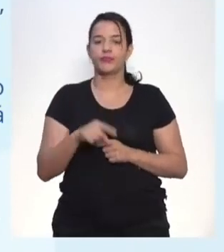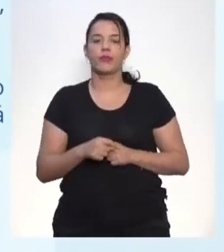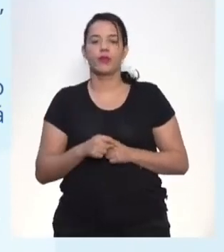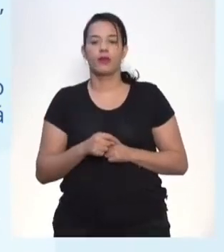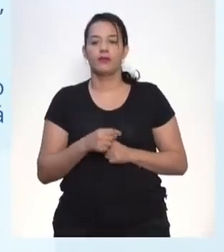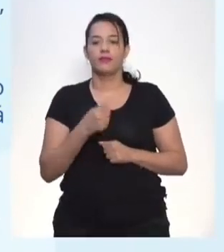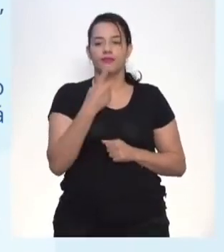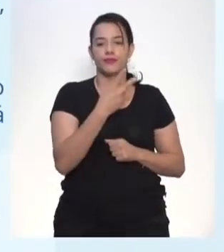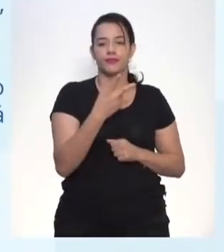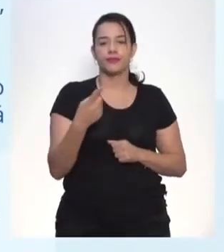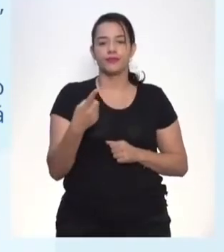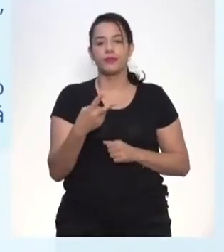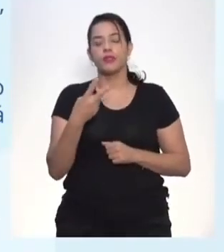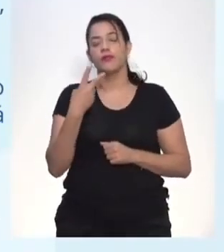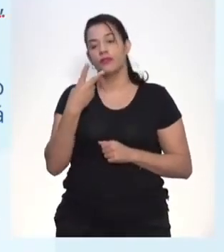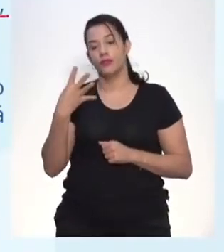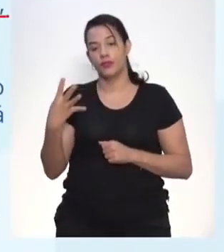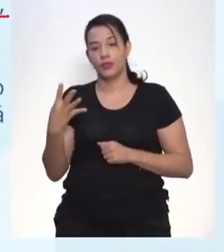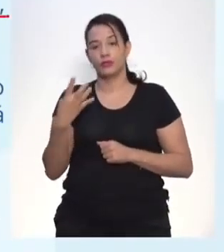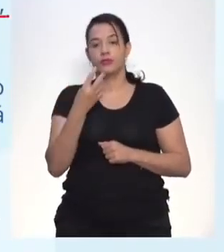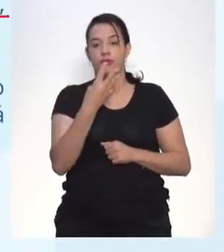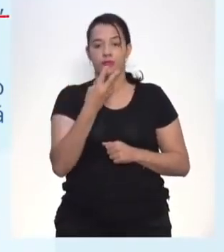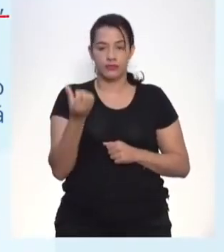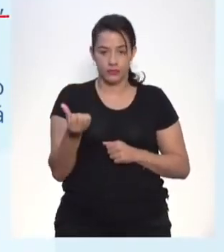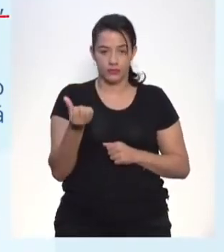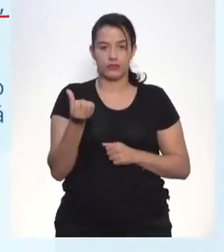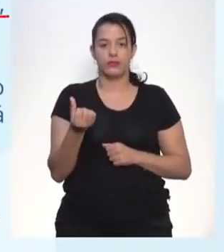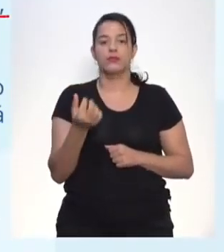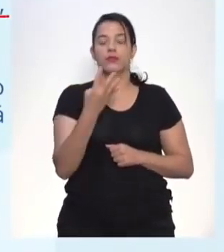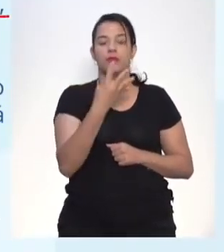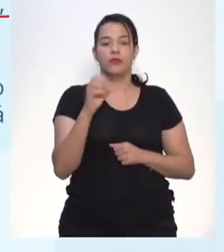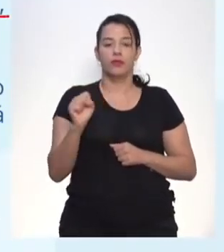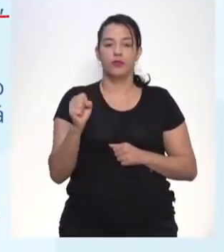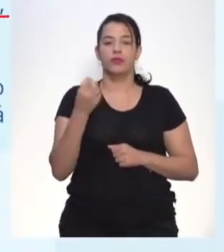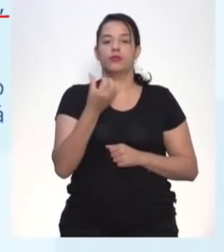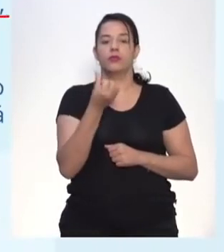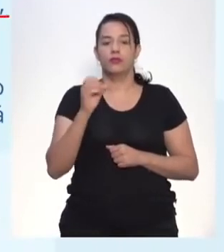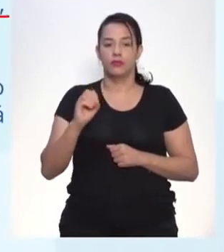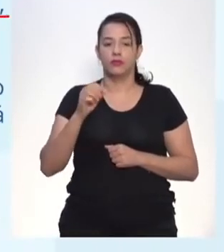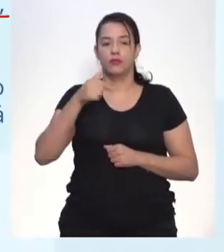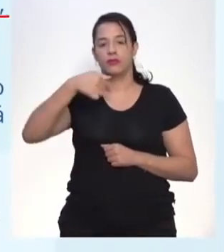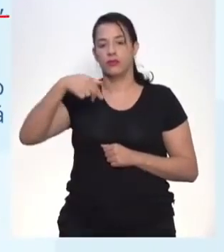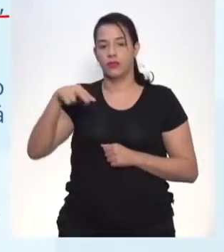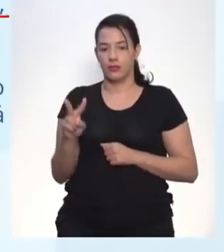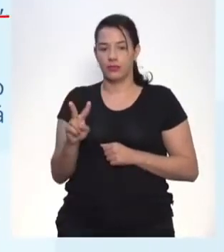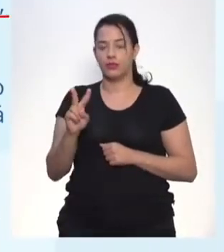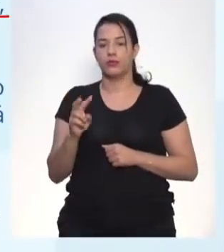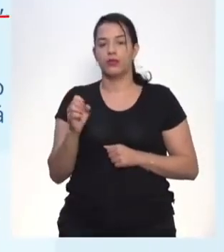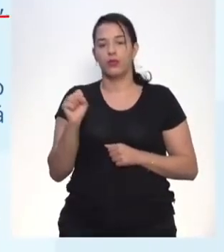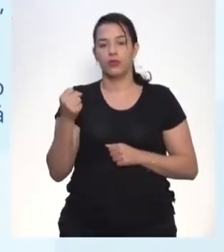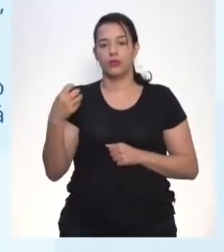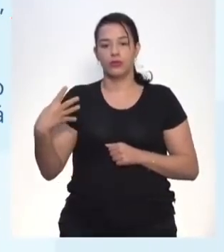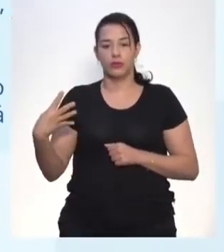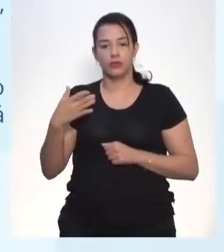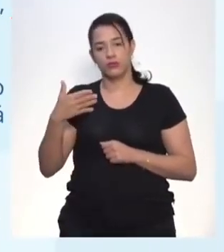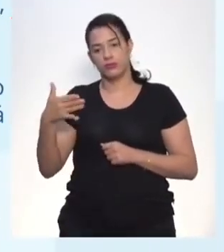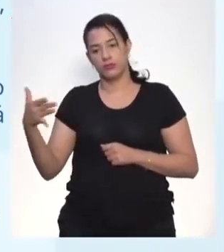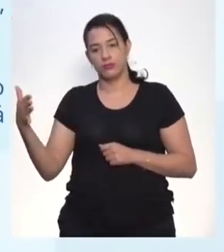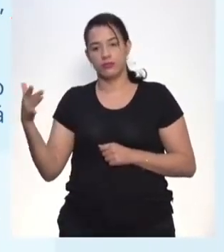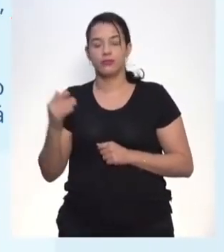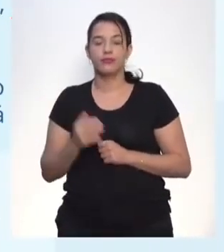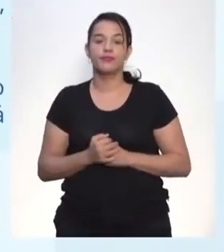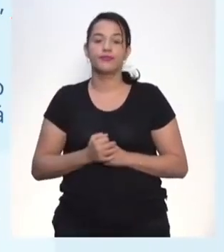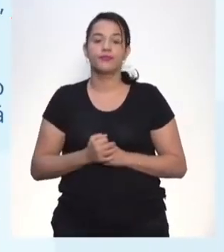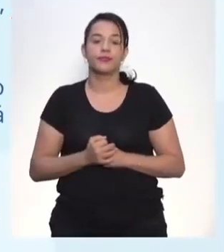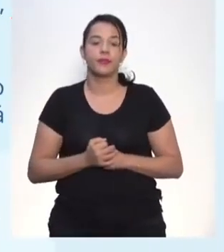hoje 12 dias, 24, 36, 48, 60 e assim por diante.